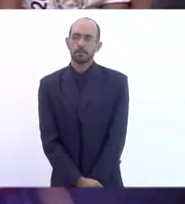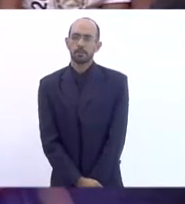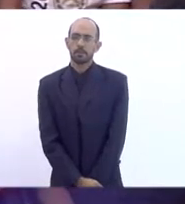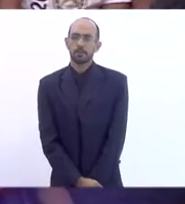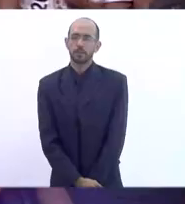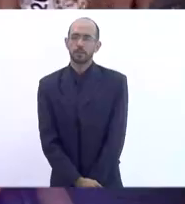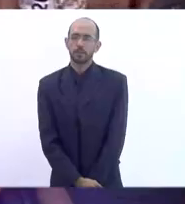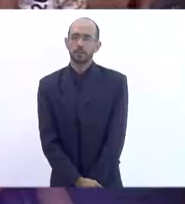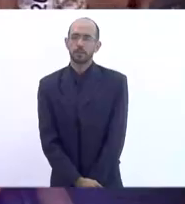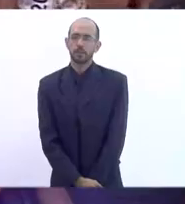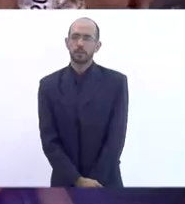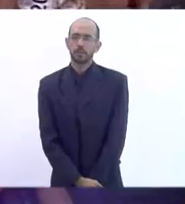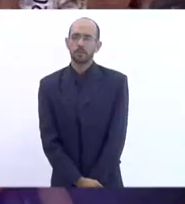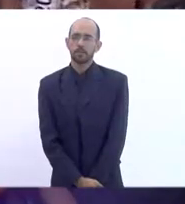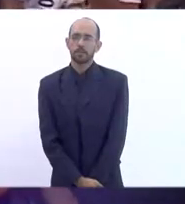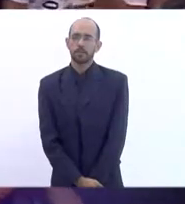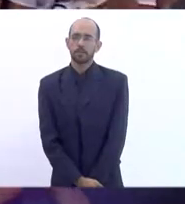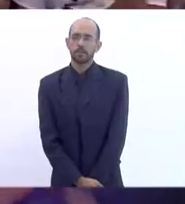oi oi